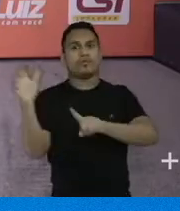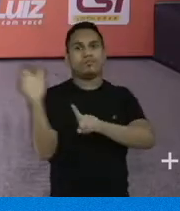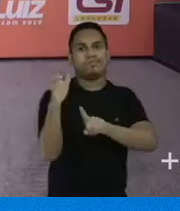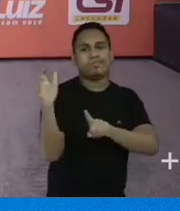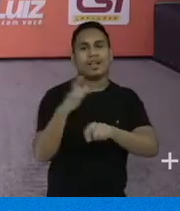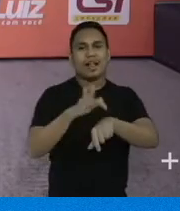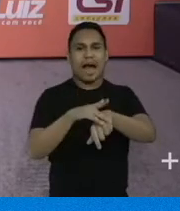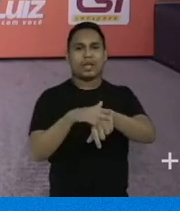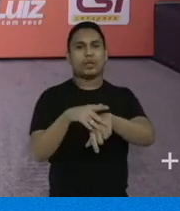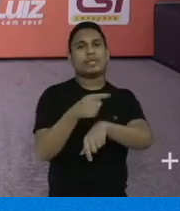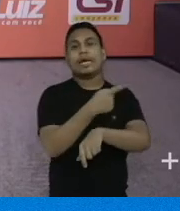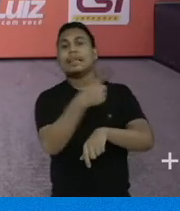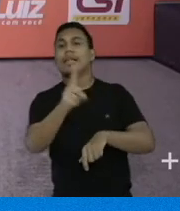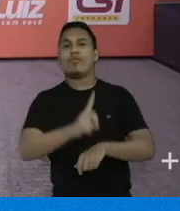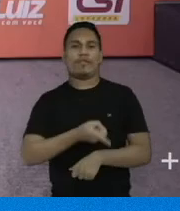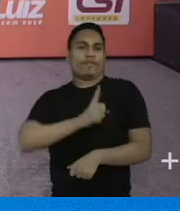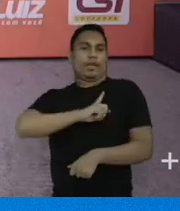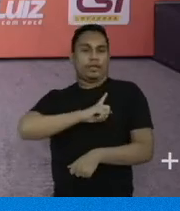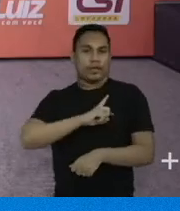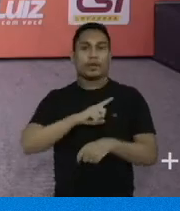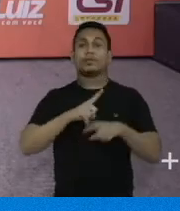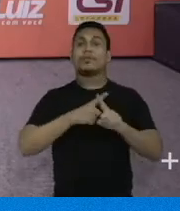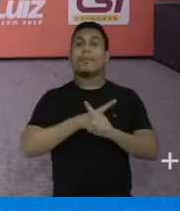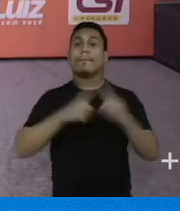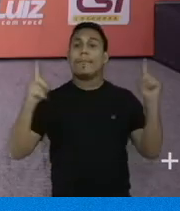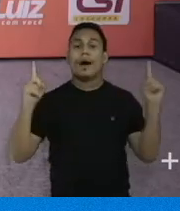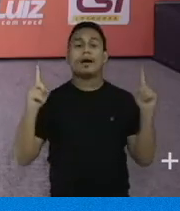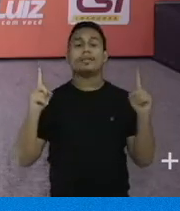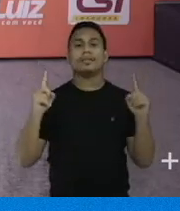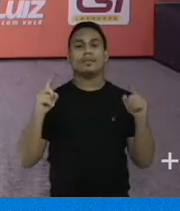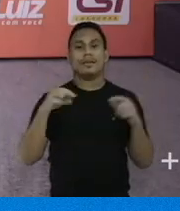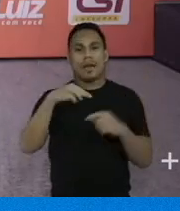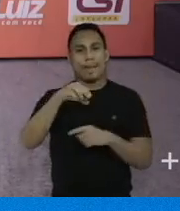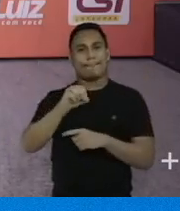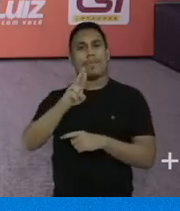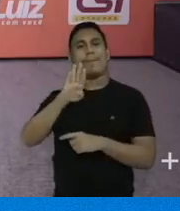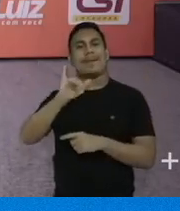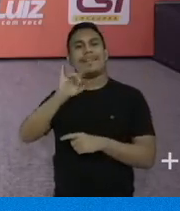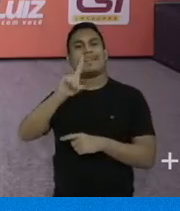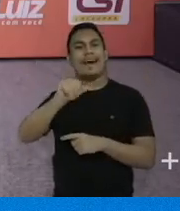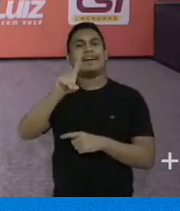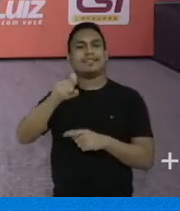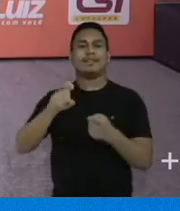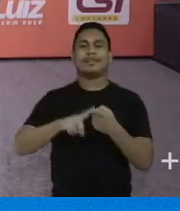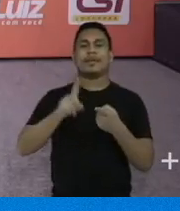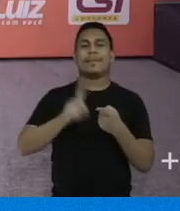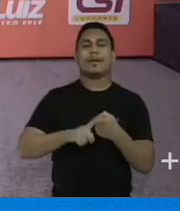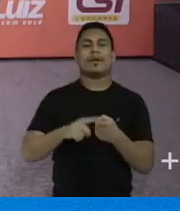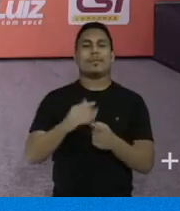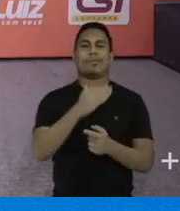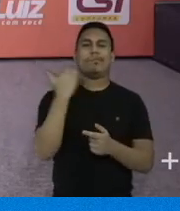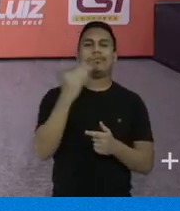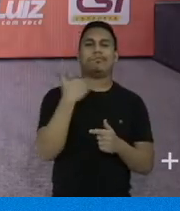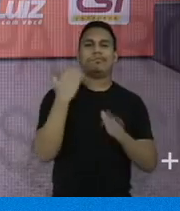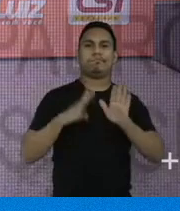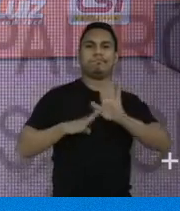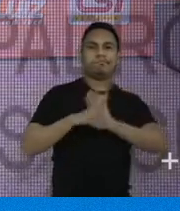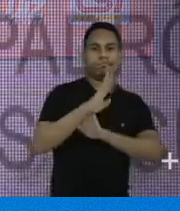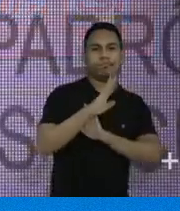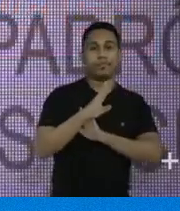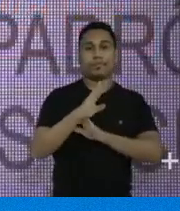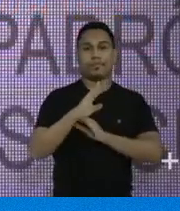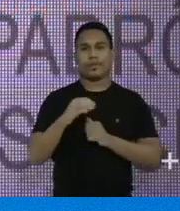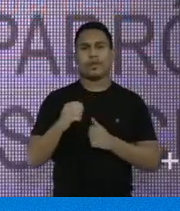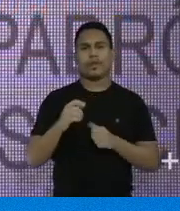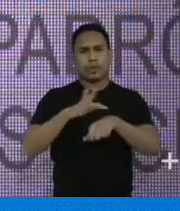e, consequentemente, assim, a morbidade e a mortalidade. Então, entre essas doenças, as muito